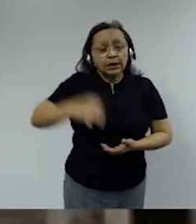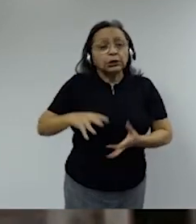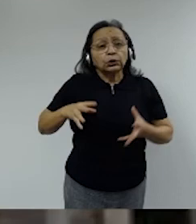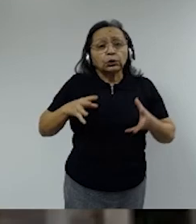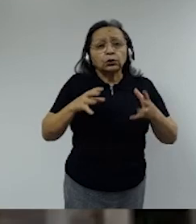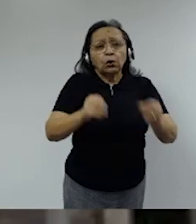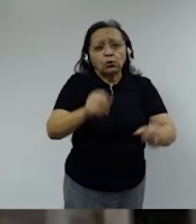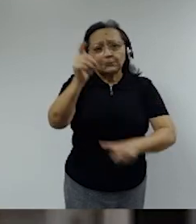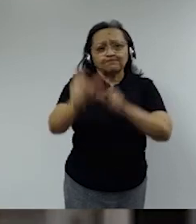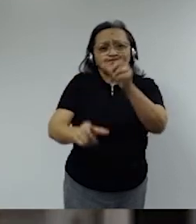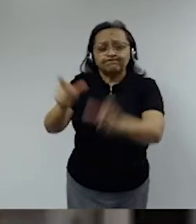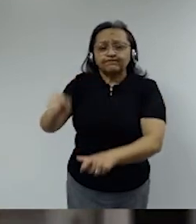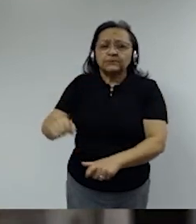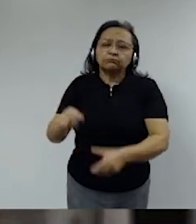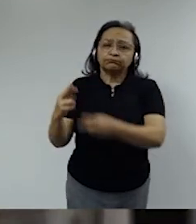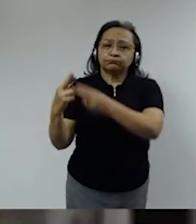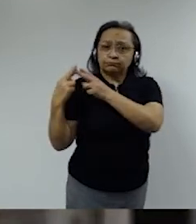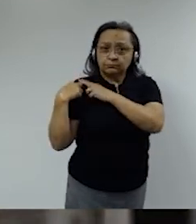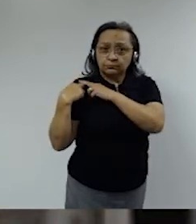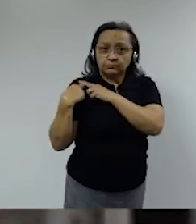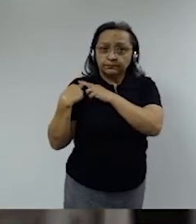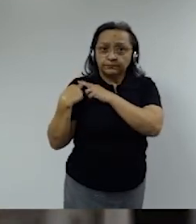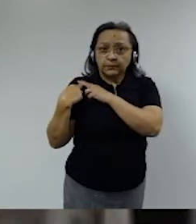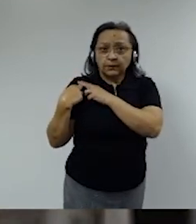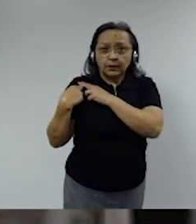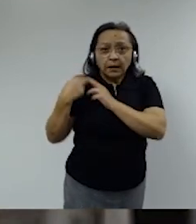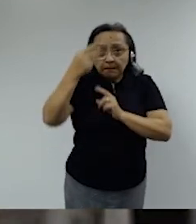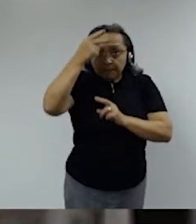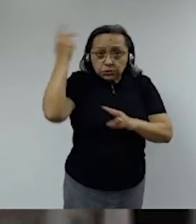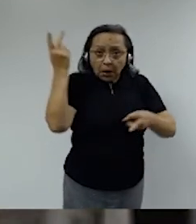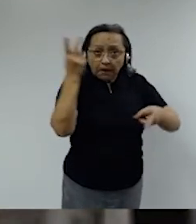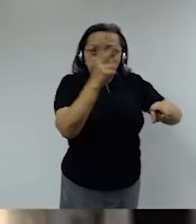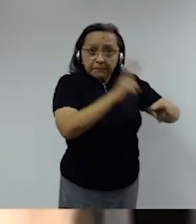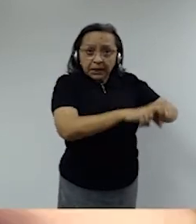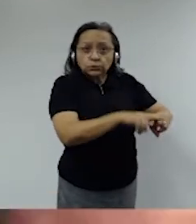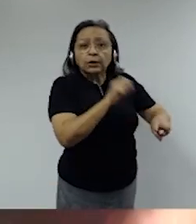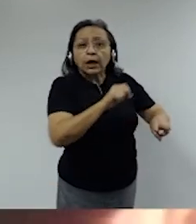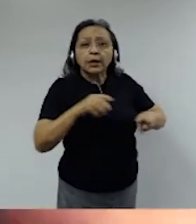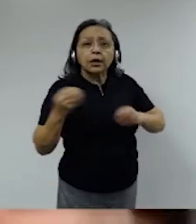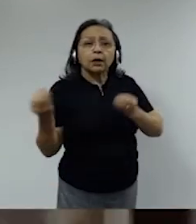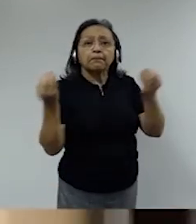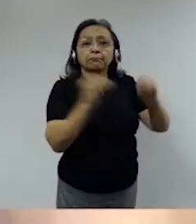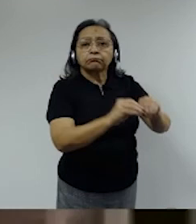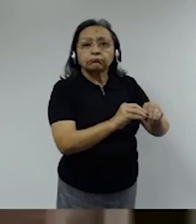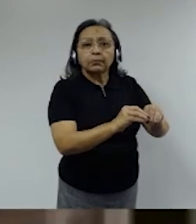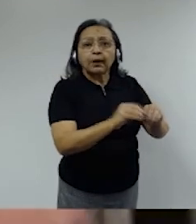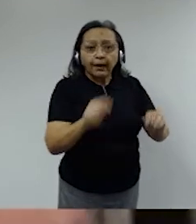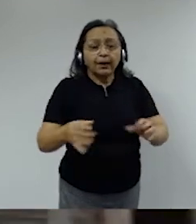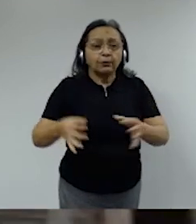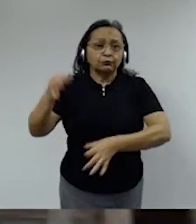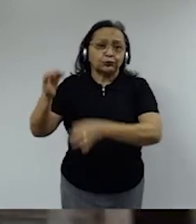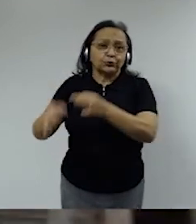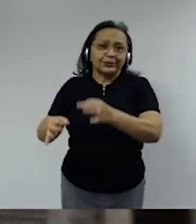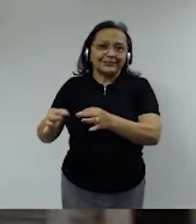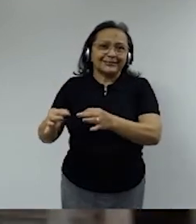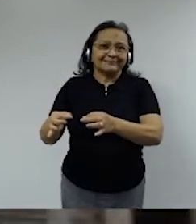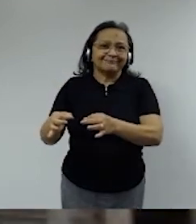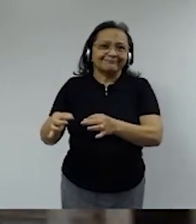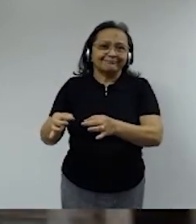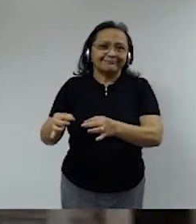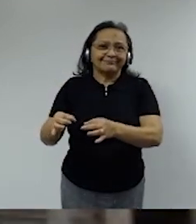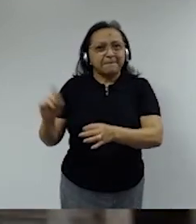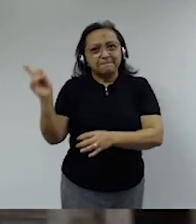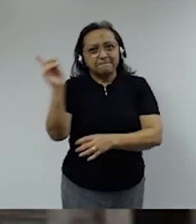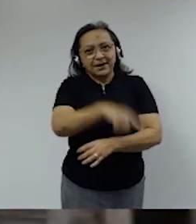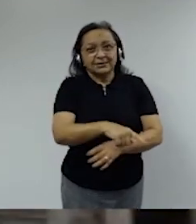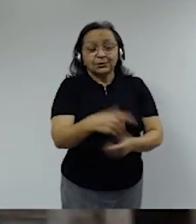são responsáveis, porque ninguém está preso se não for por uma autoridade de um juiz, e agora, segundo o ministro